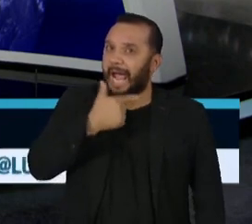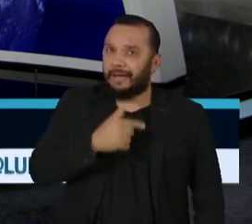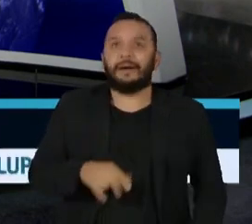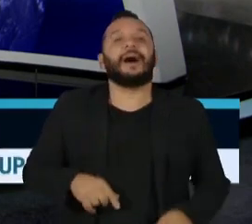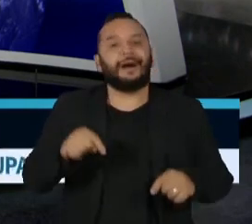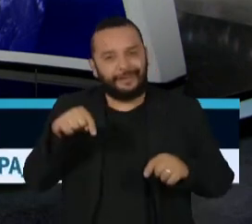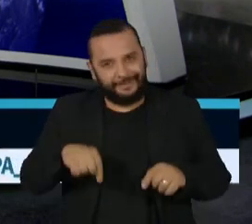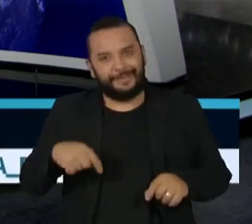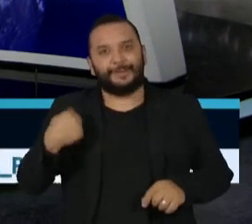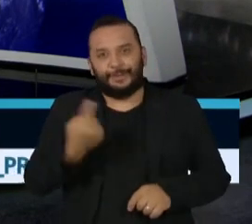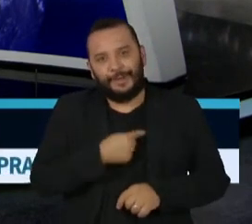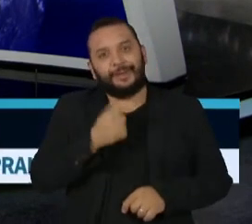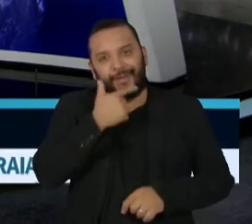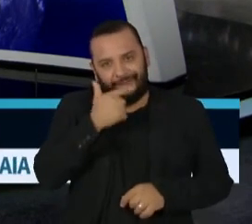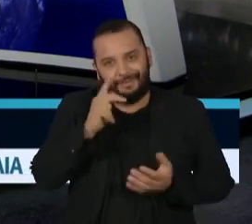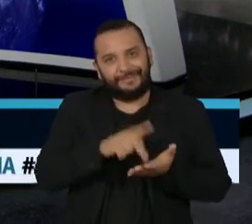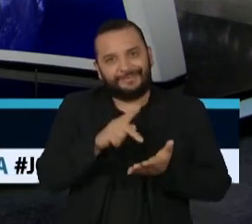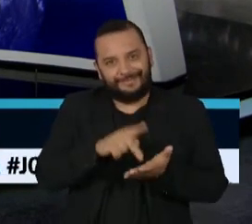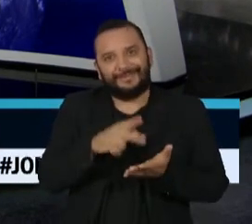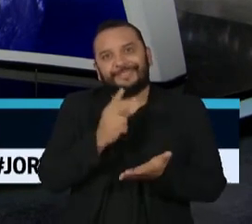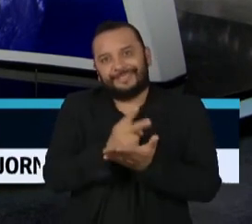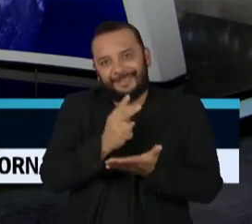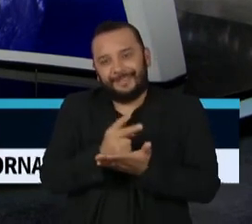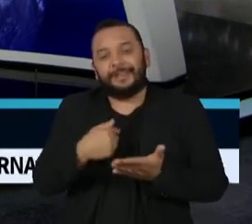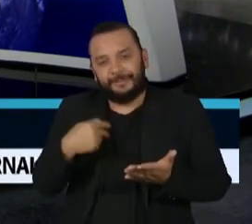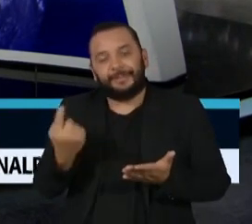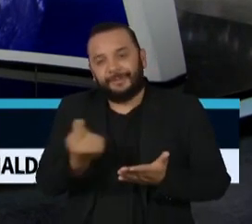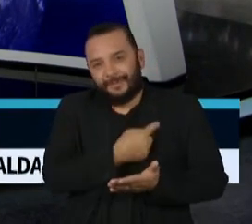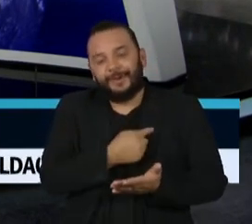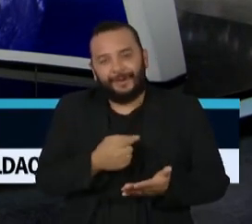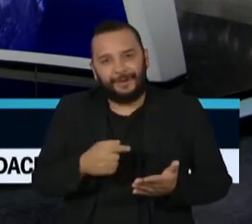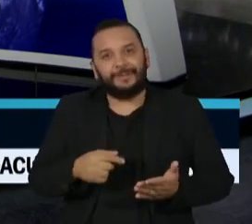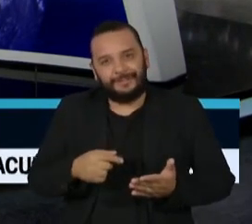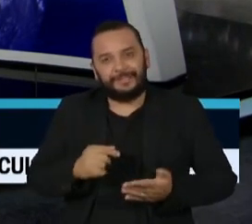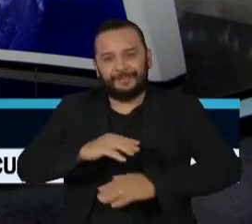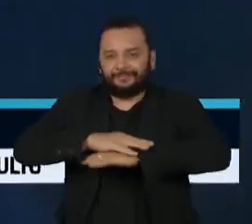ambiente aqui, onde você a risada dá é garantida risada. Nos bastidores é e na aí. Bancada também. É isso aí.